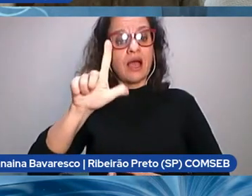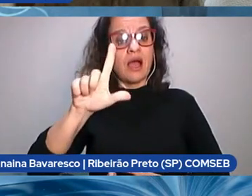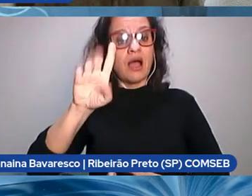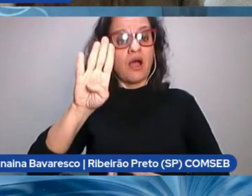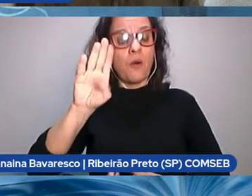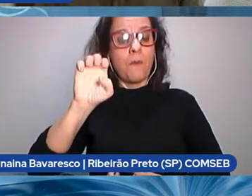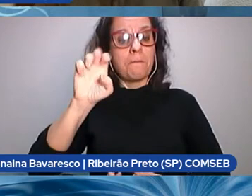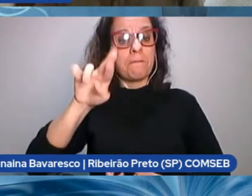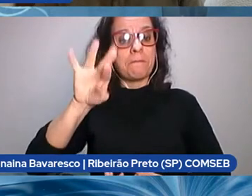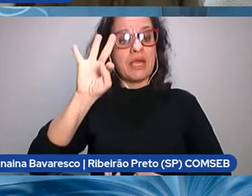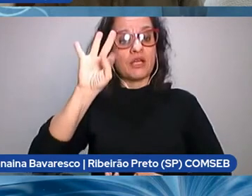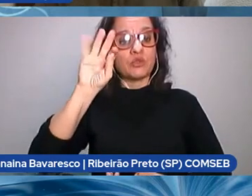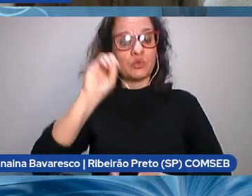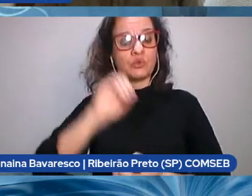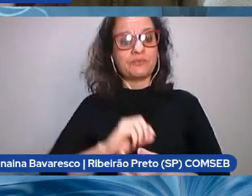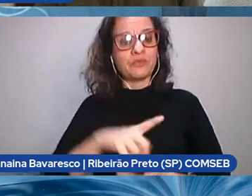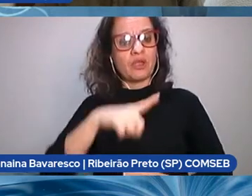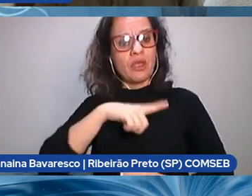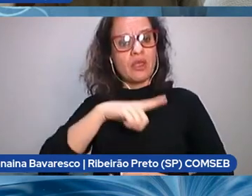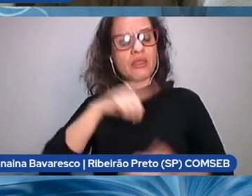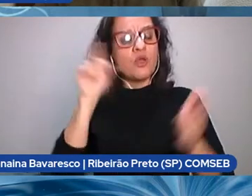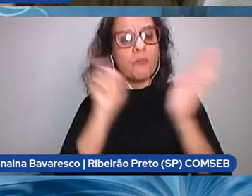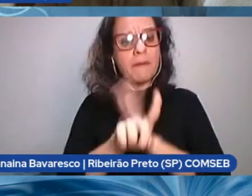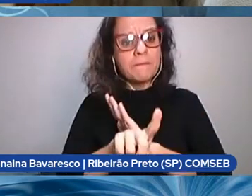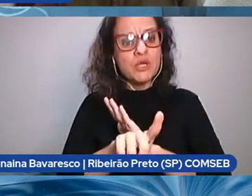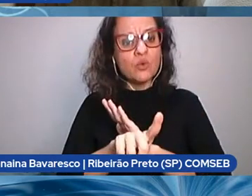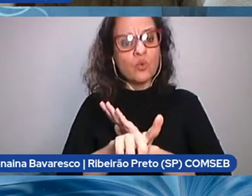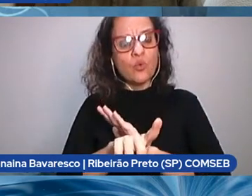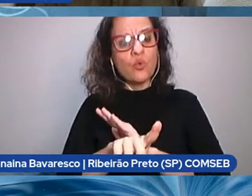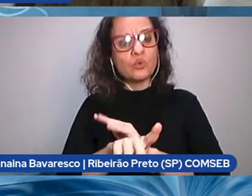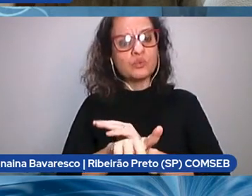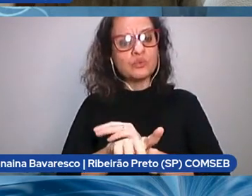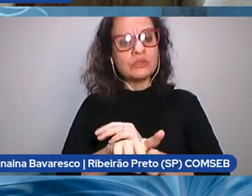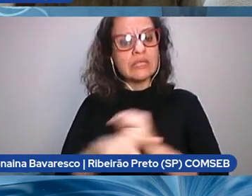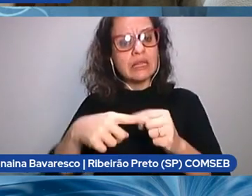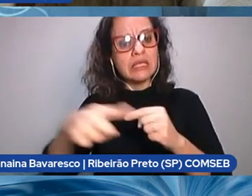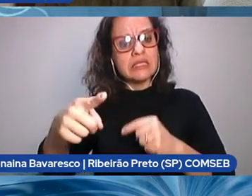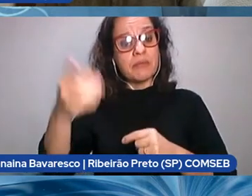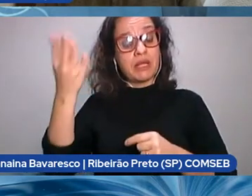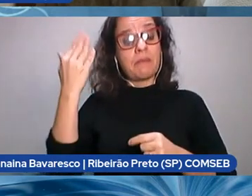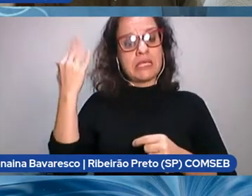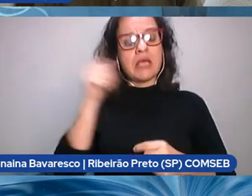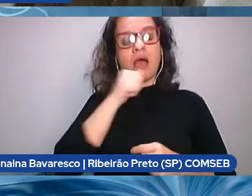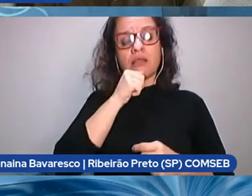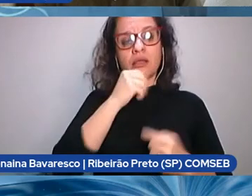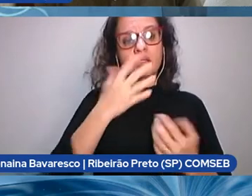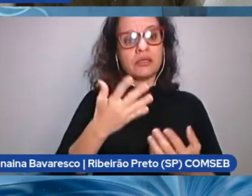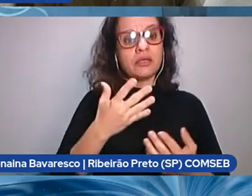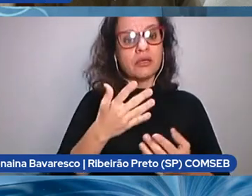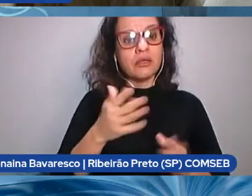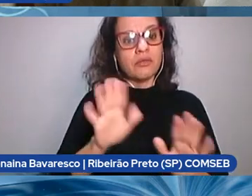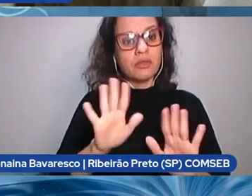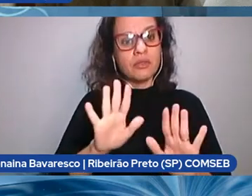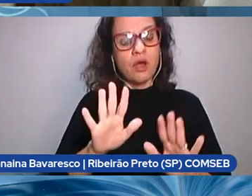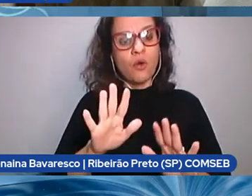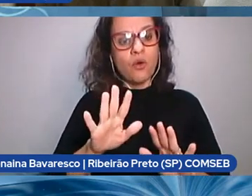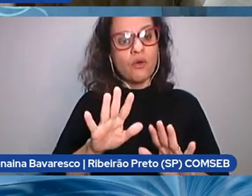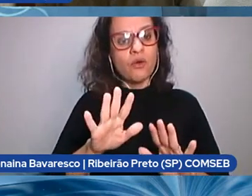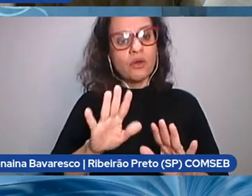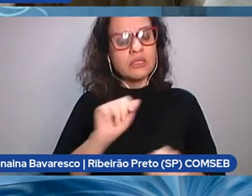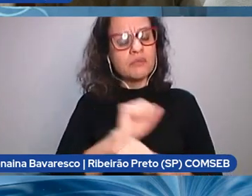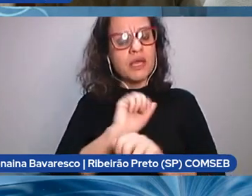nós temos aqui uma pergunta que também ficou da outra semana ainda, não é? Não, é para o Júlio, espera um